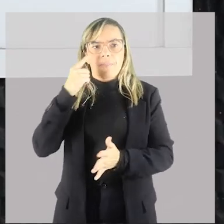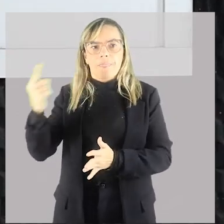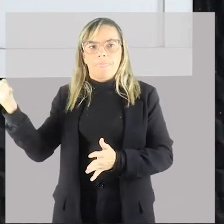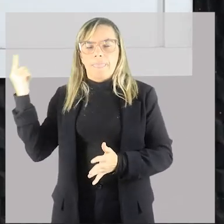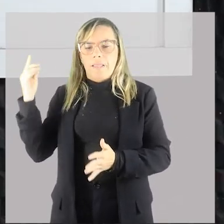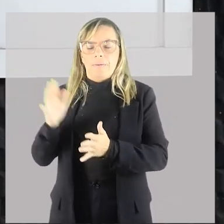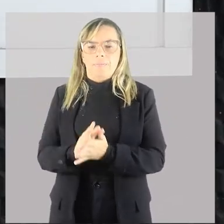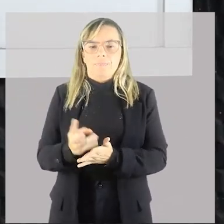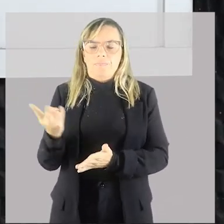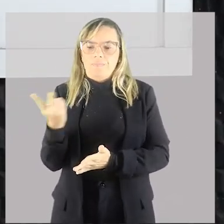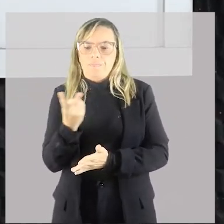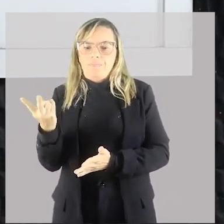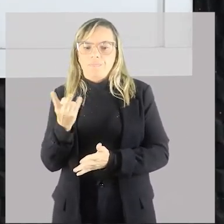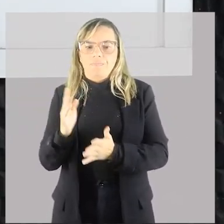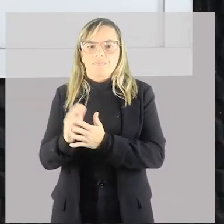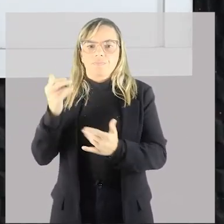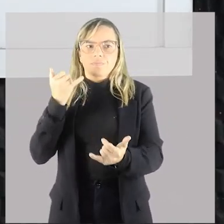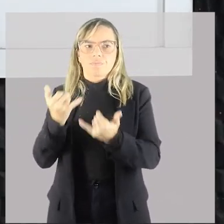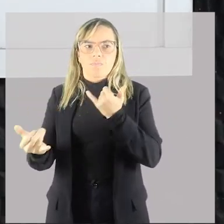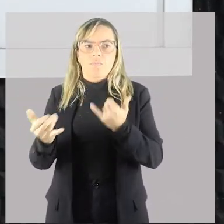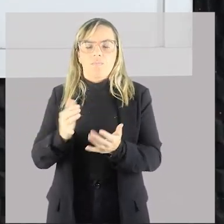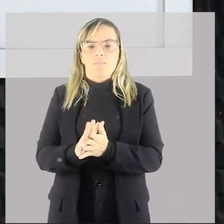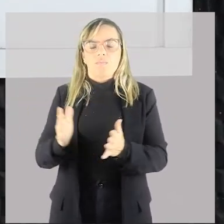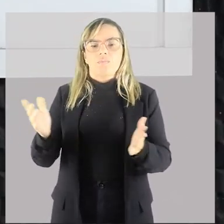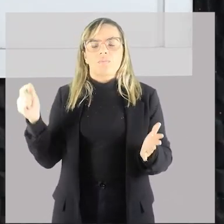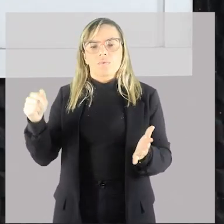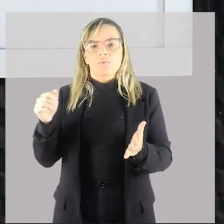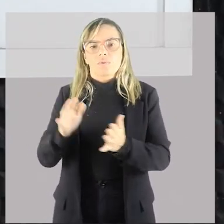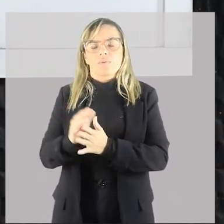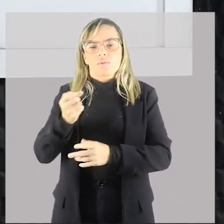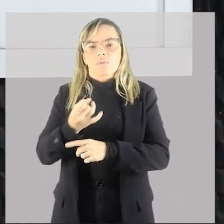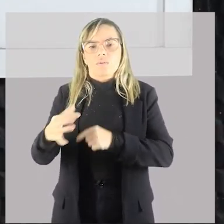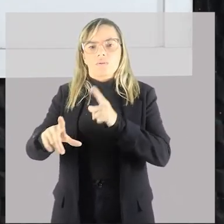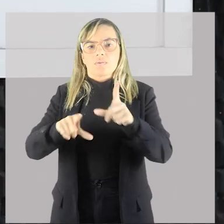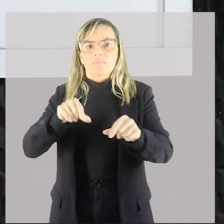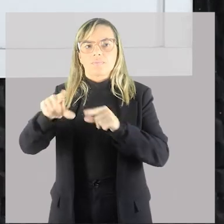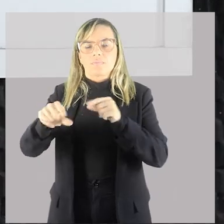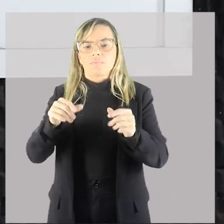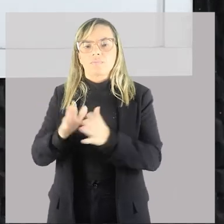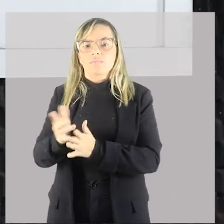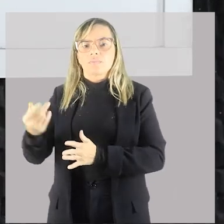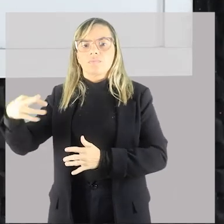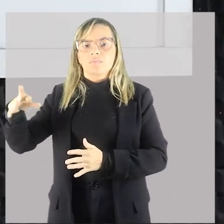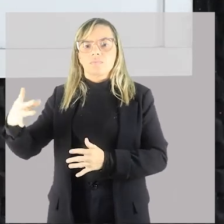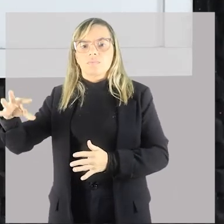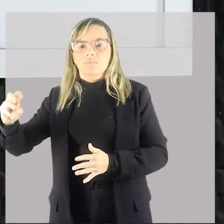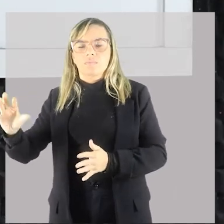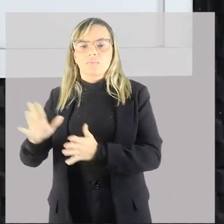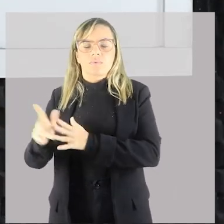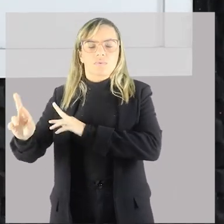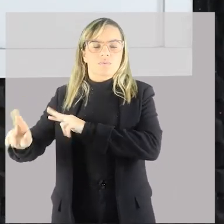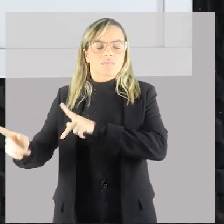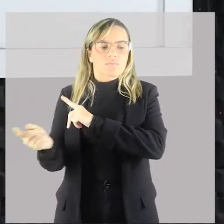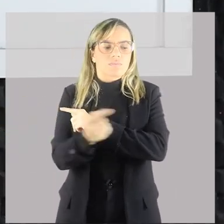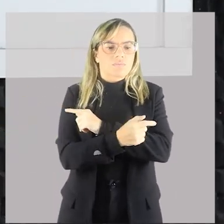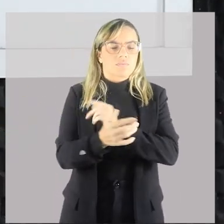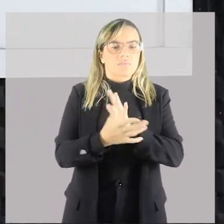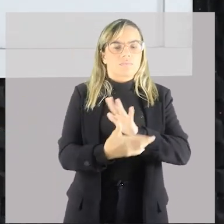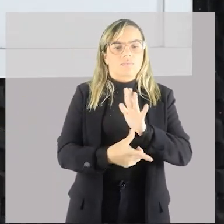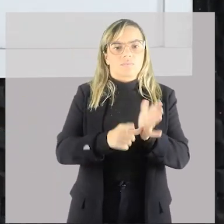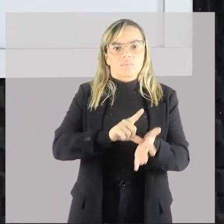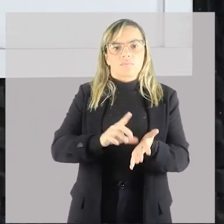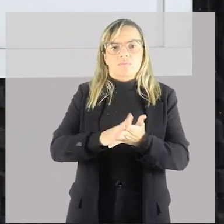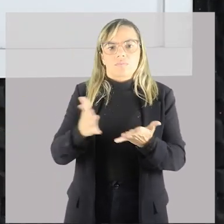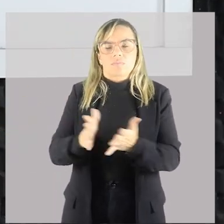bem parecidos, que é um problema de combinação e arranjo. Diferentemente da permutação, aqui também vai ter troca